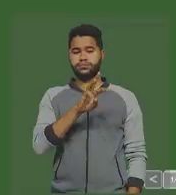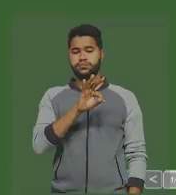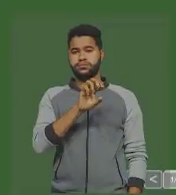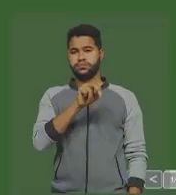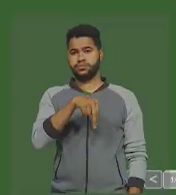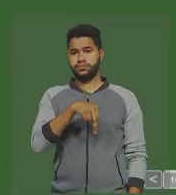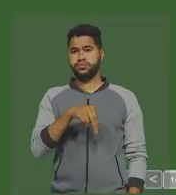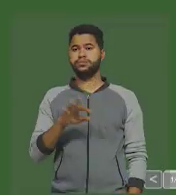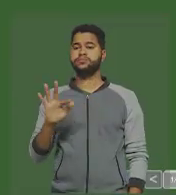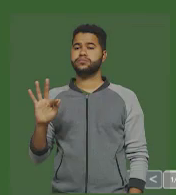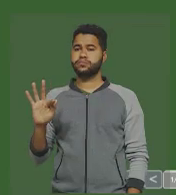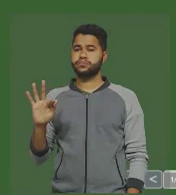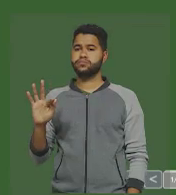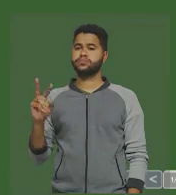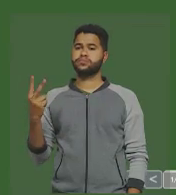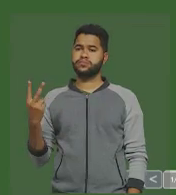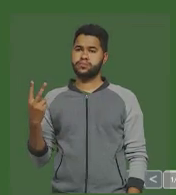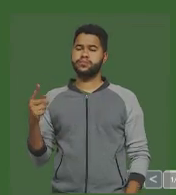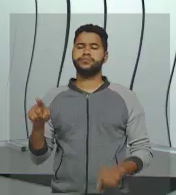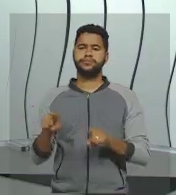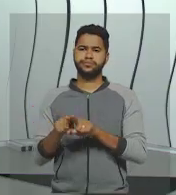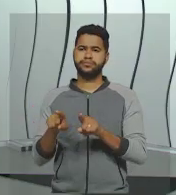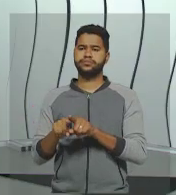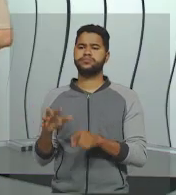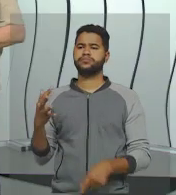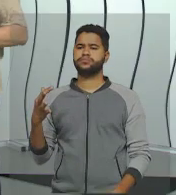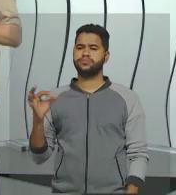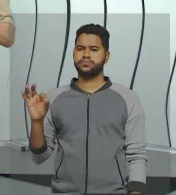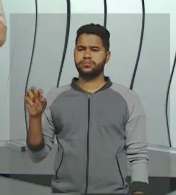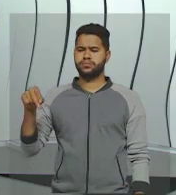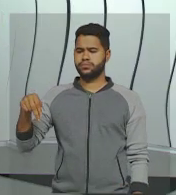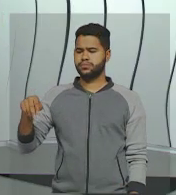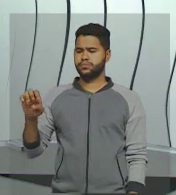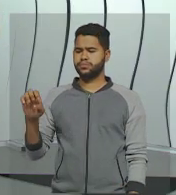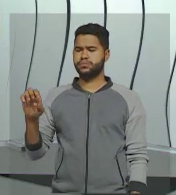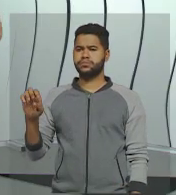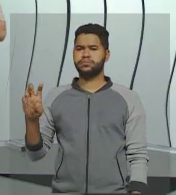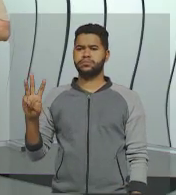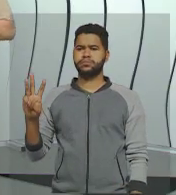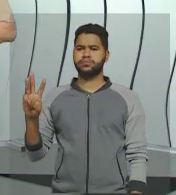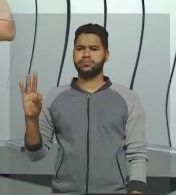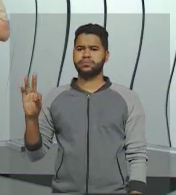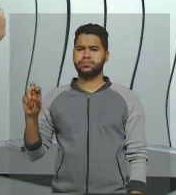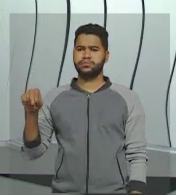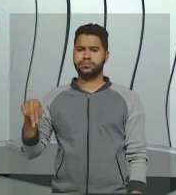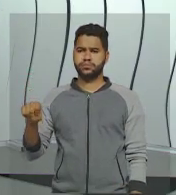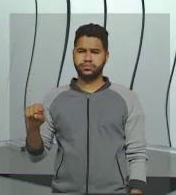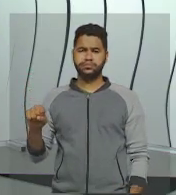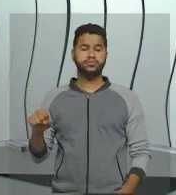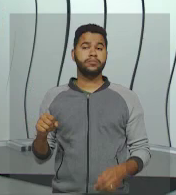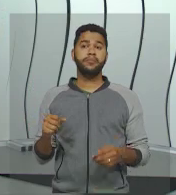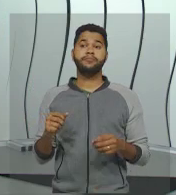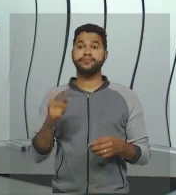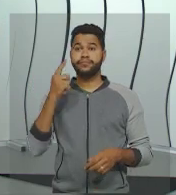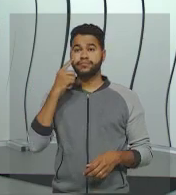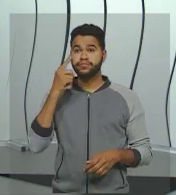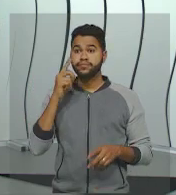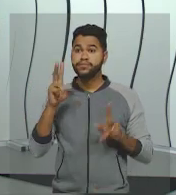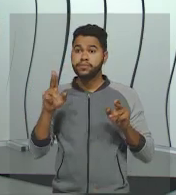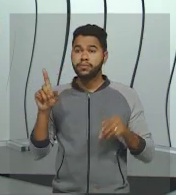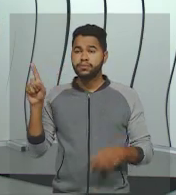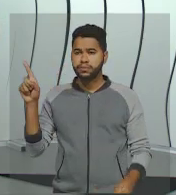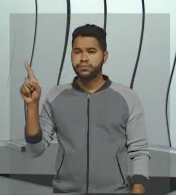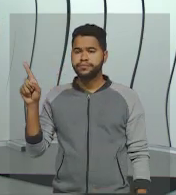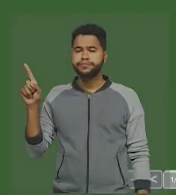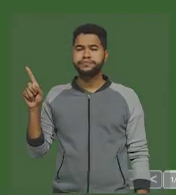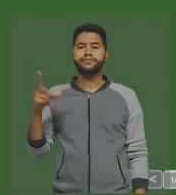F2 também seja de 10 newtons. Do jeito que está ali no quadro, pessoal, esse corpo